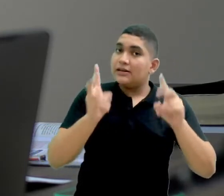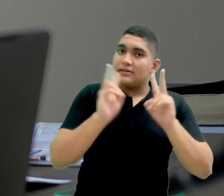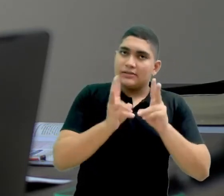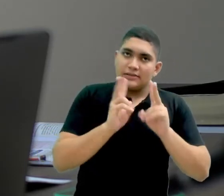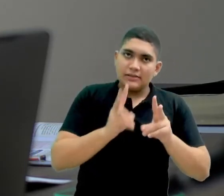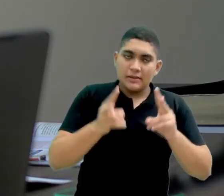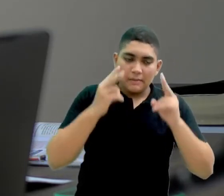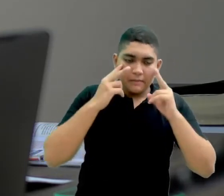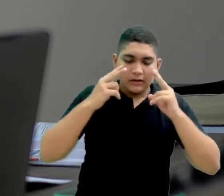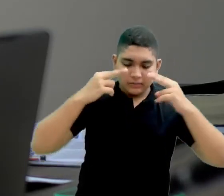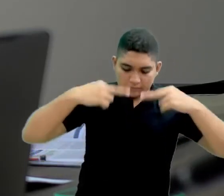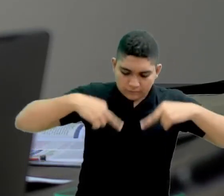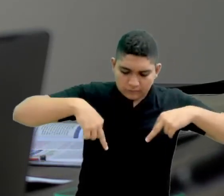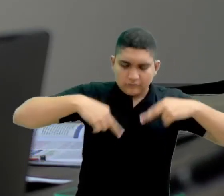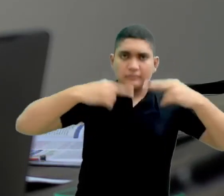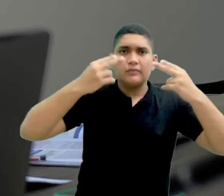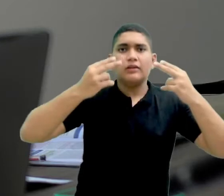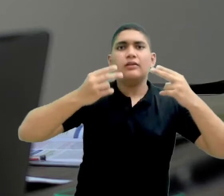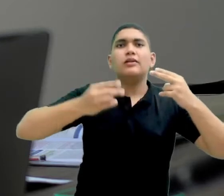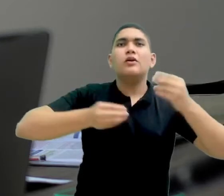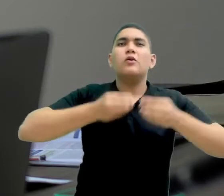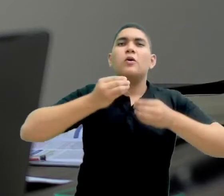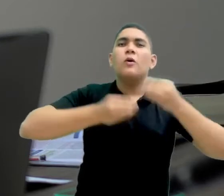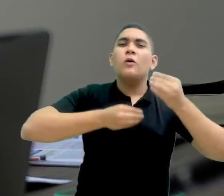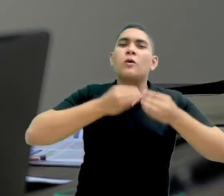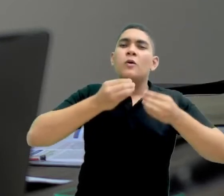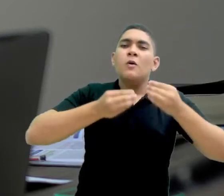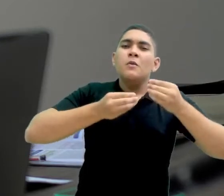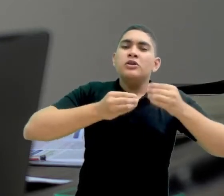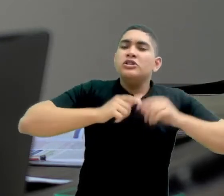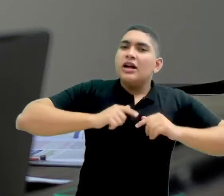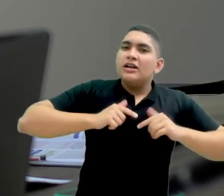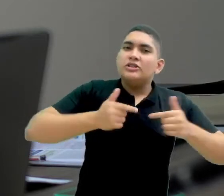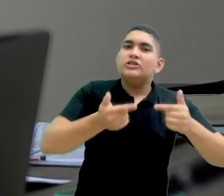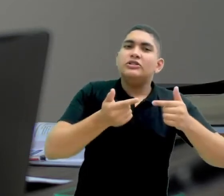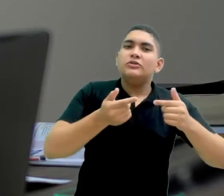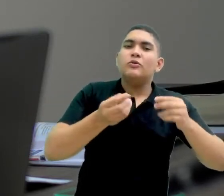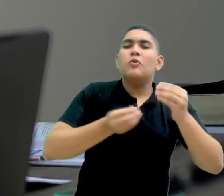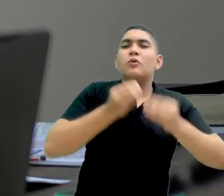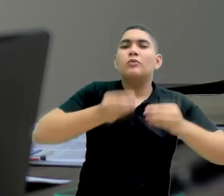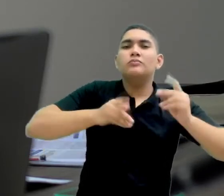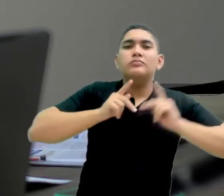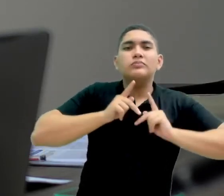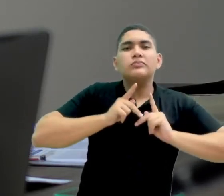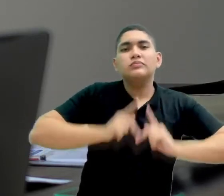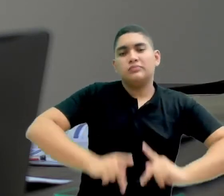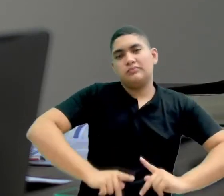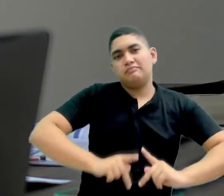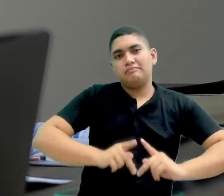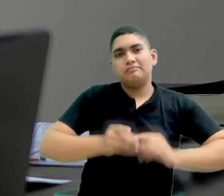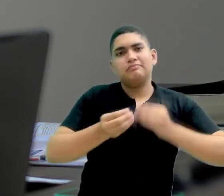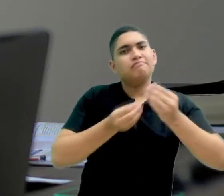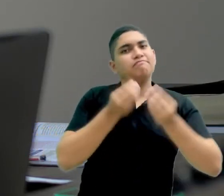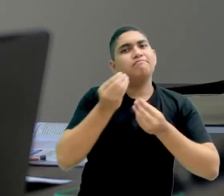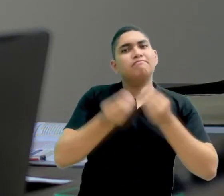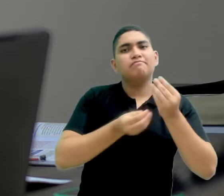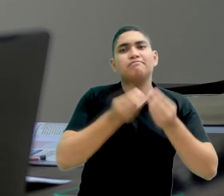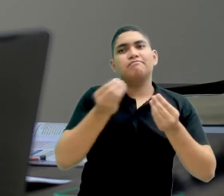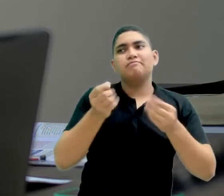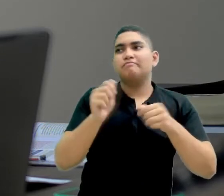dizer: examinem-se para ver se realmente estão na fé, provem a si mesmos, né? Então façam